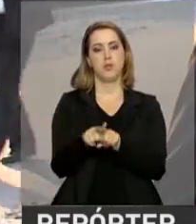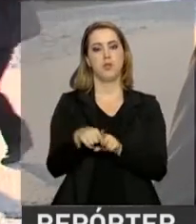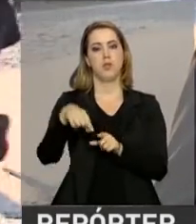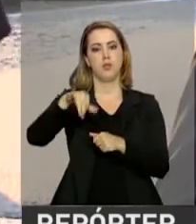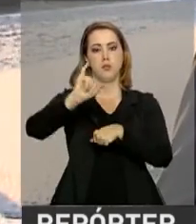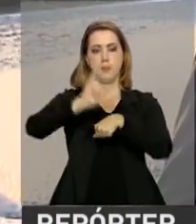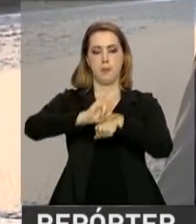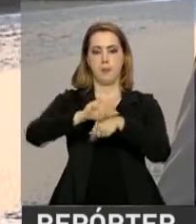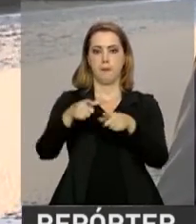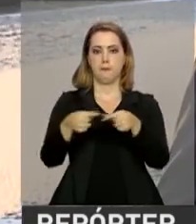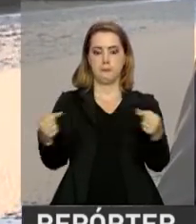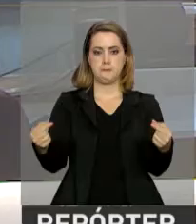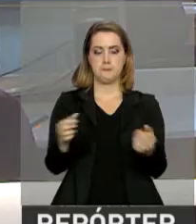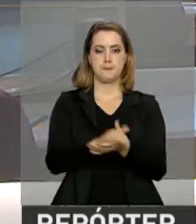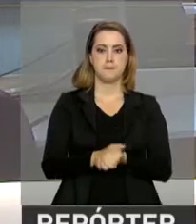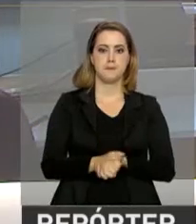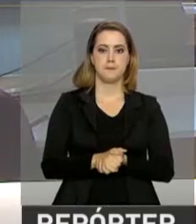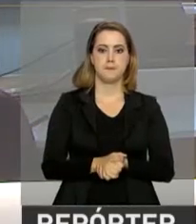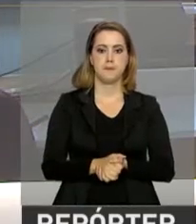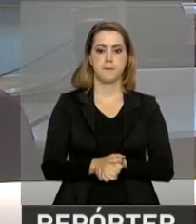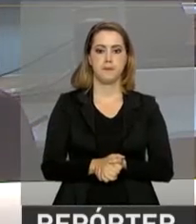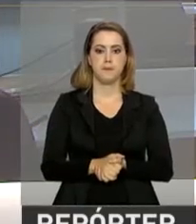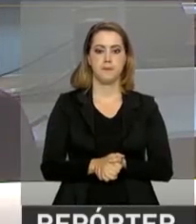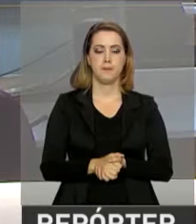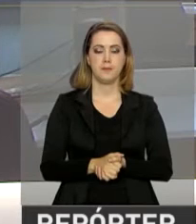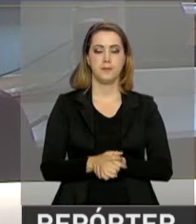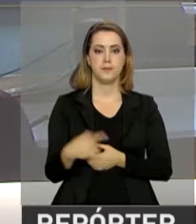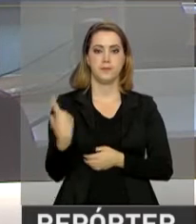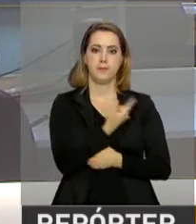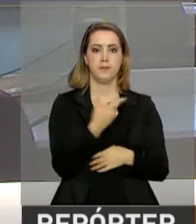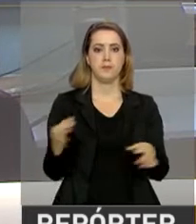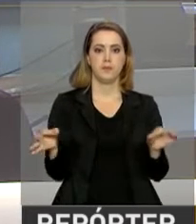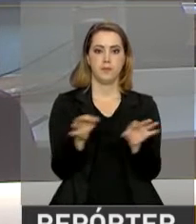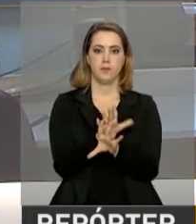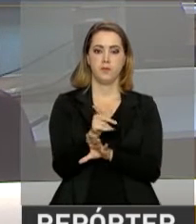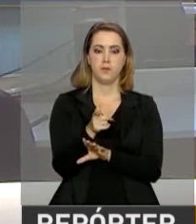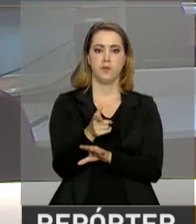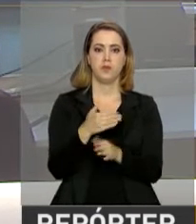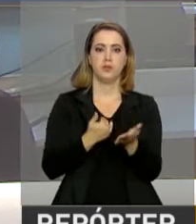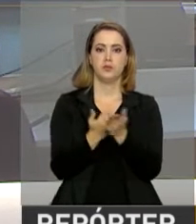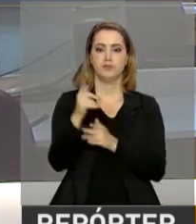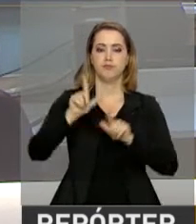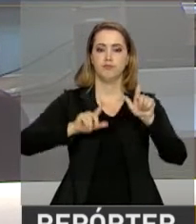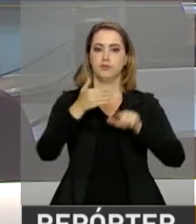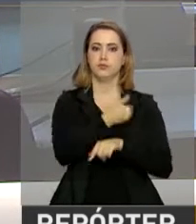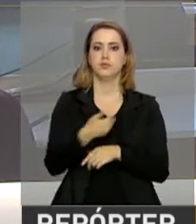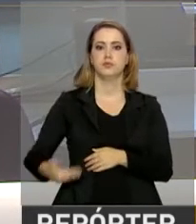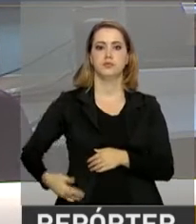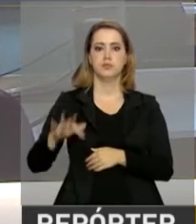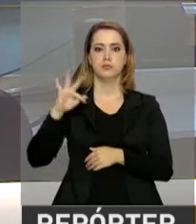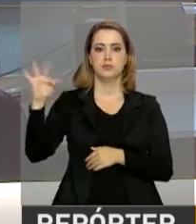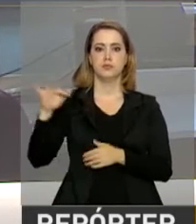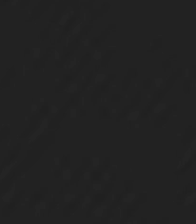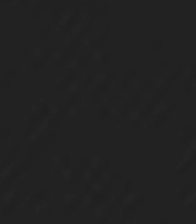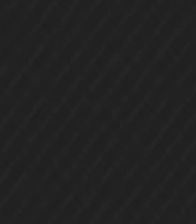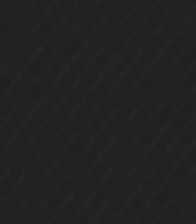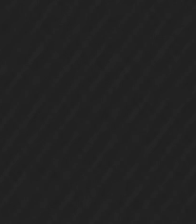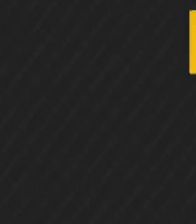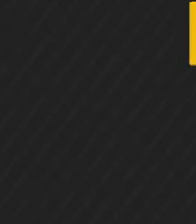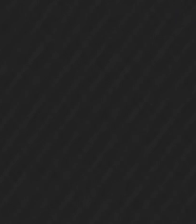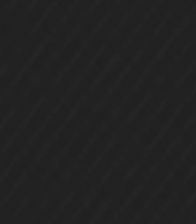joão pedro neto nós ficamos por aqui continue com a gente nbr a tv do governo federal